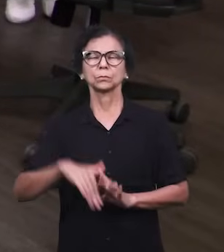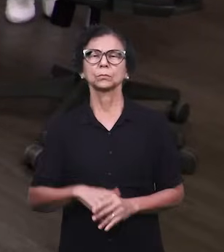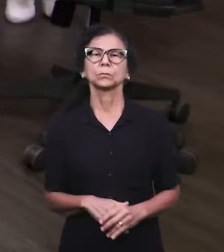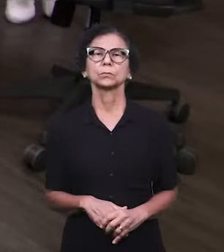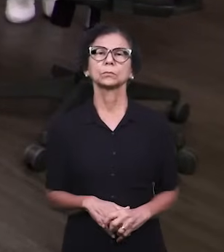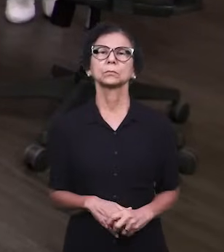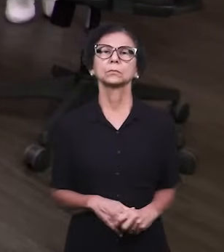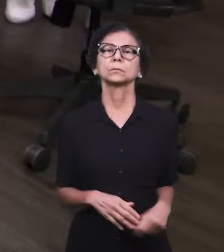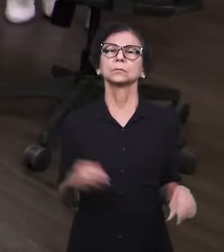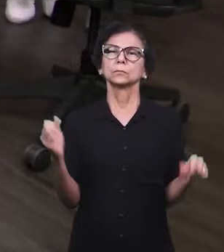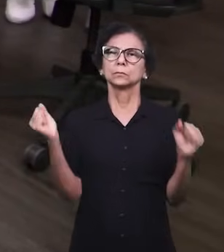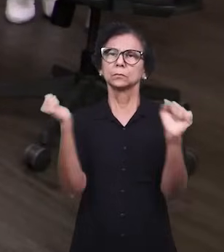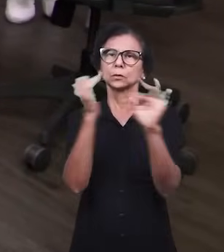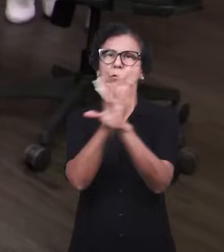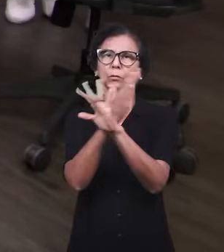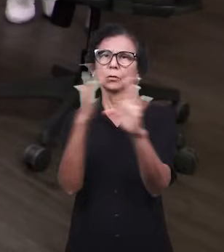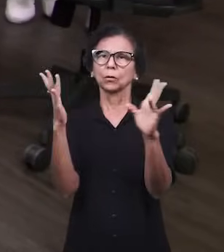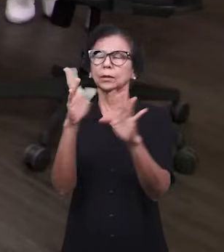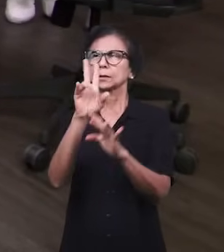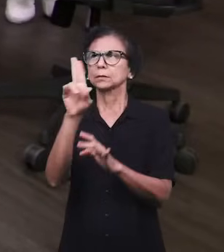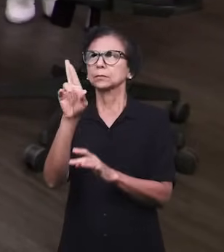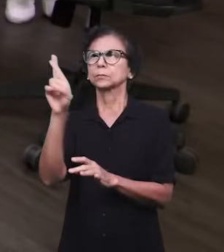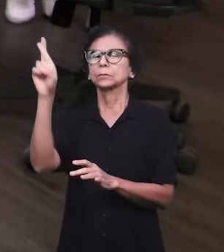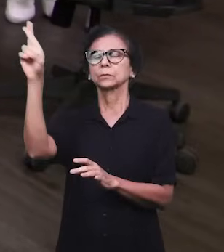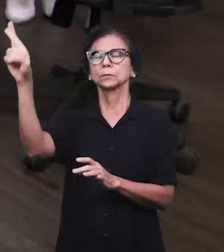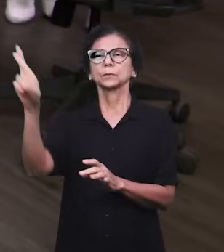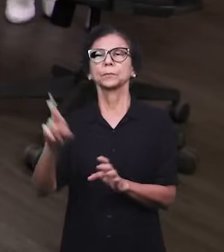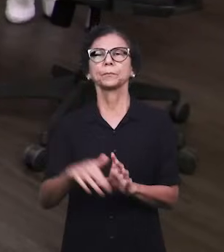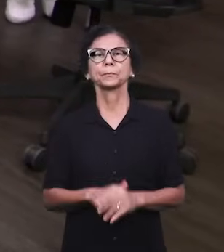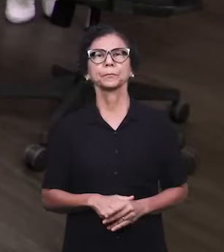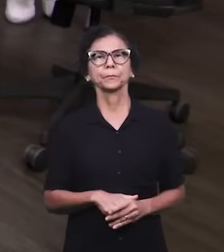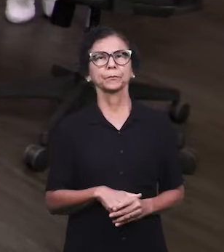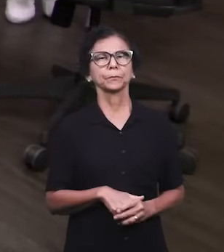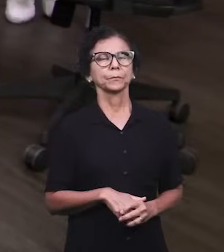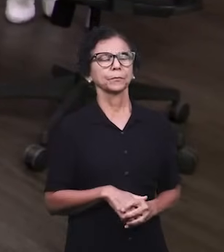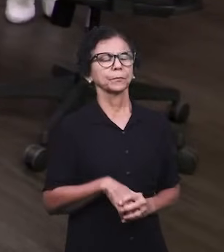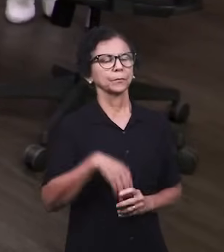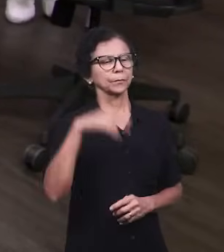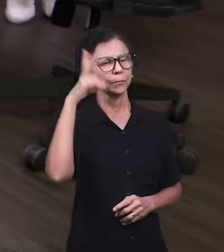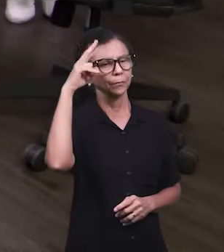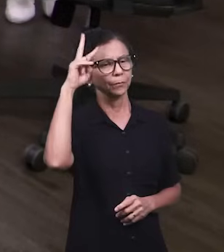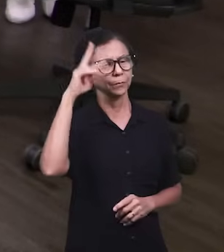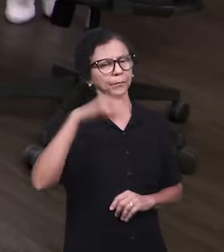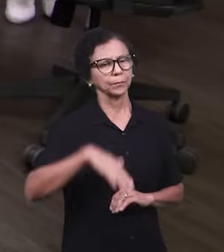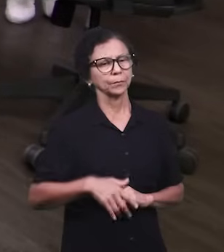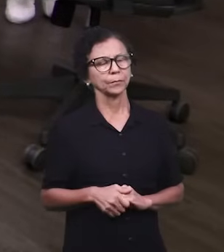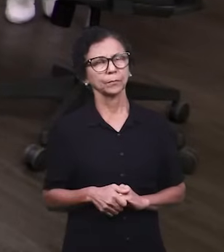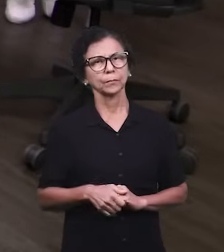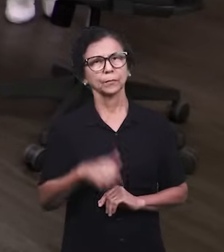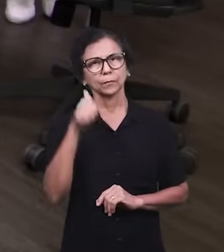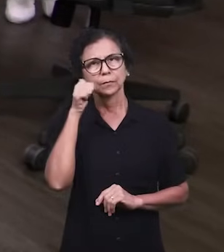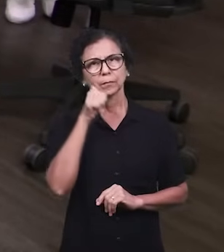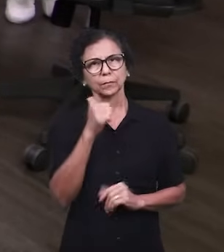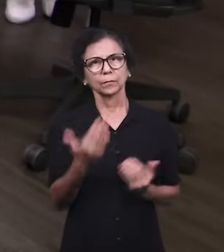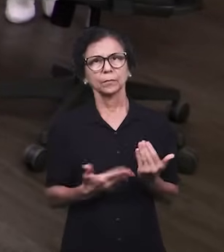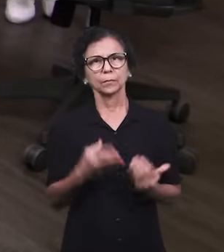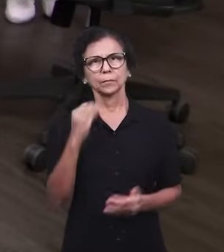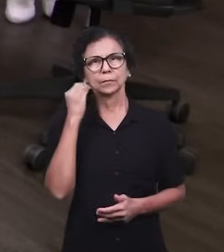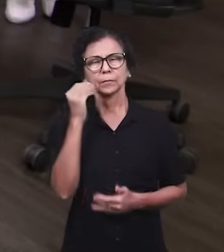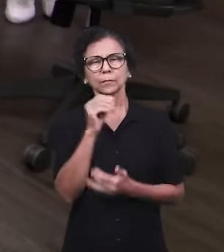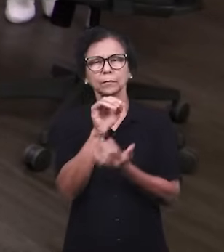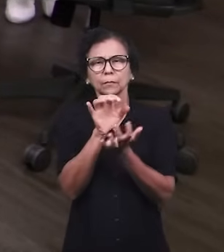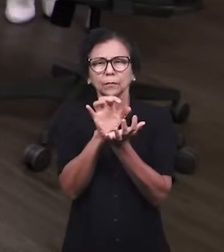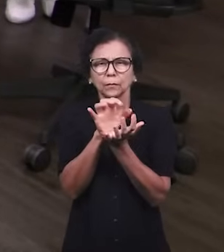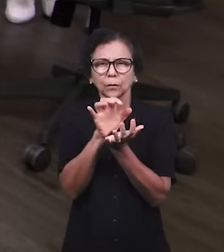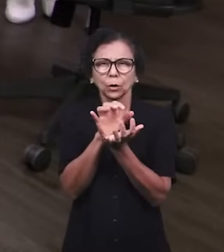A glorificação a Ele. Eu me lembro, pastor Gilson, da experiência de uma irmã nossa, já